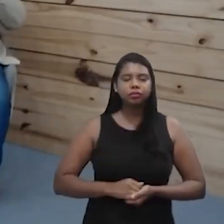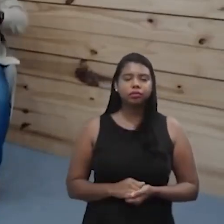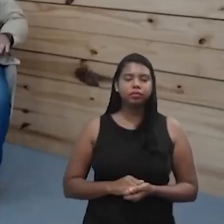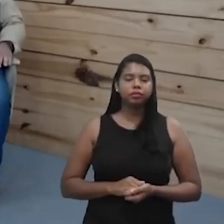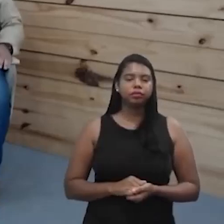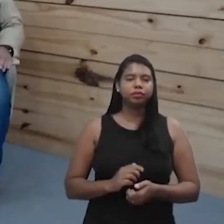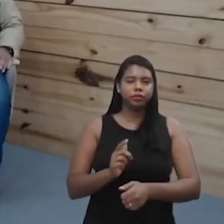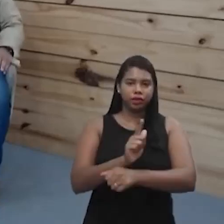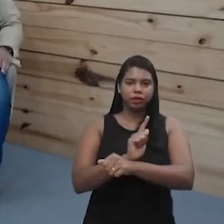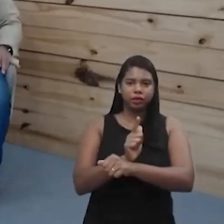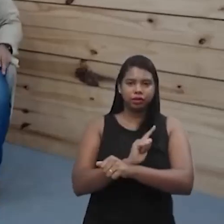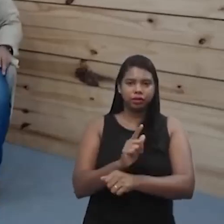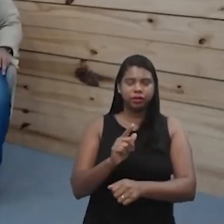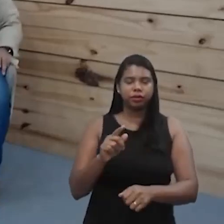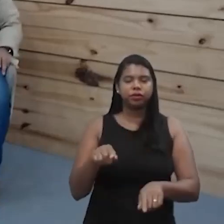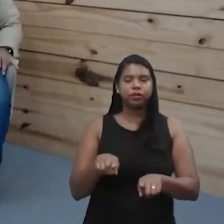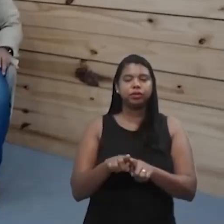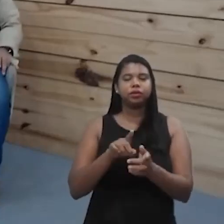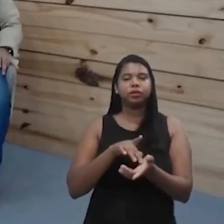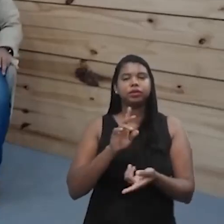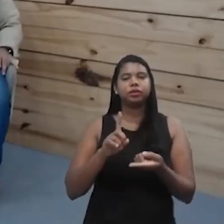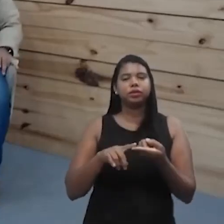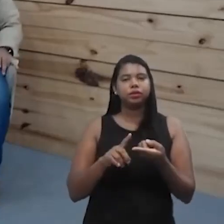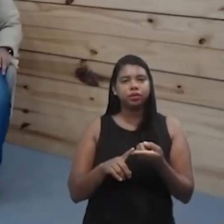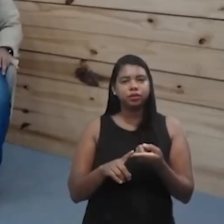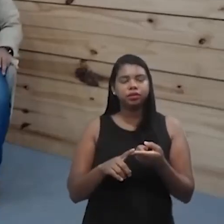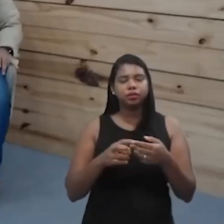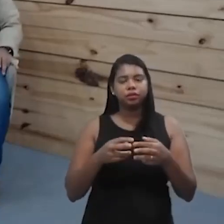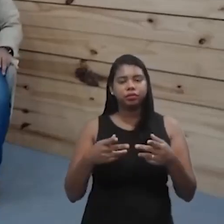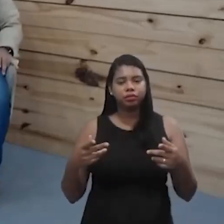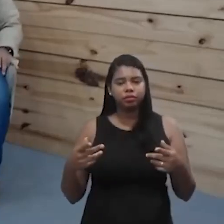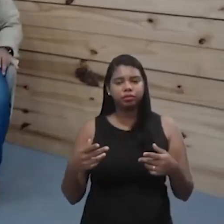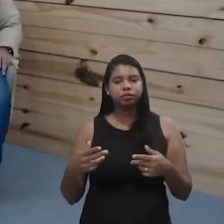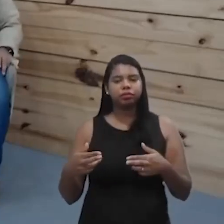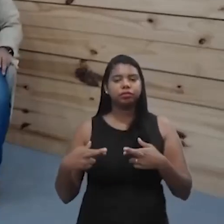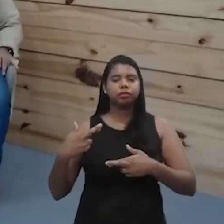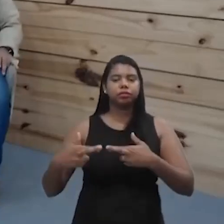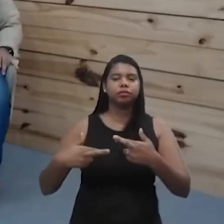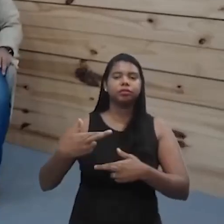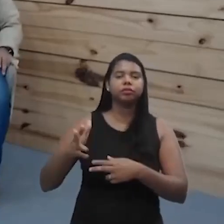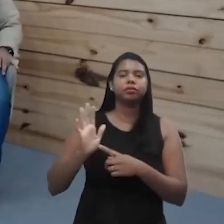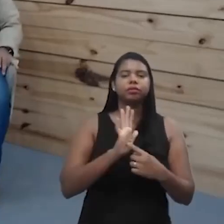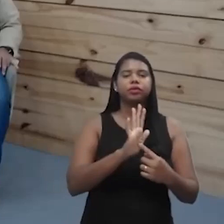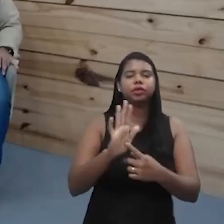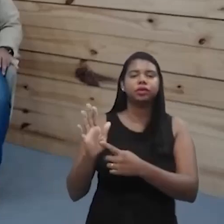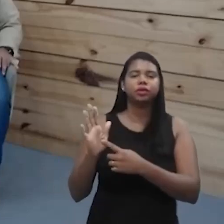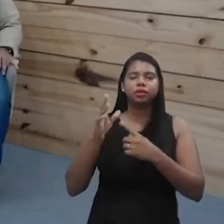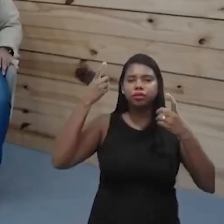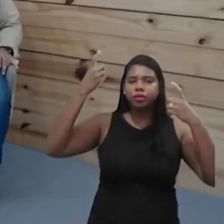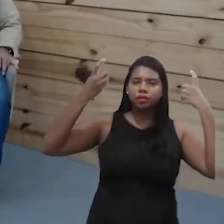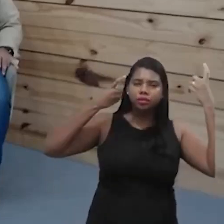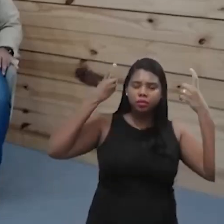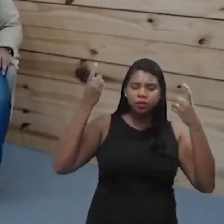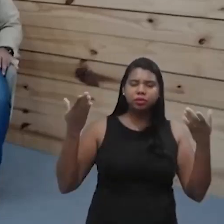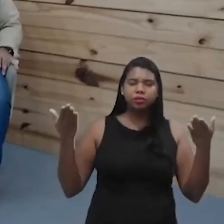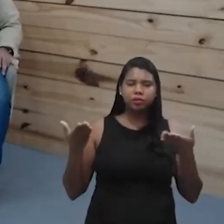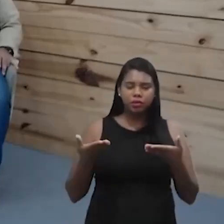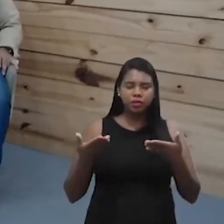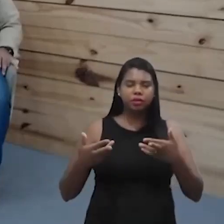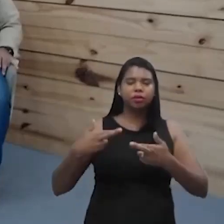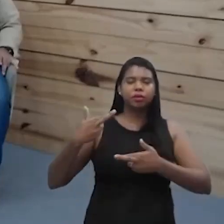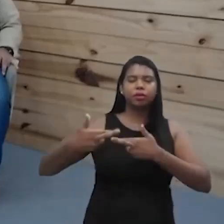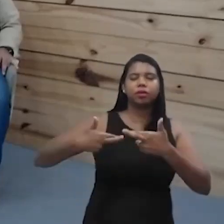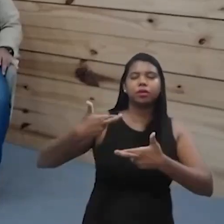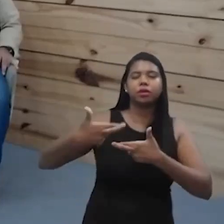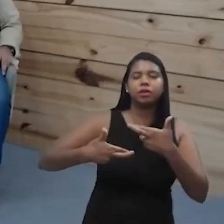hoje o gestor de resíduos. Há algum tempo já as empresas vêm se preocupando mais com essa questão mais